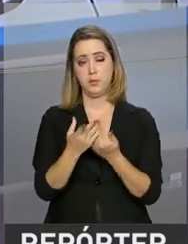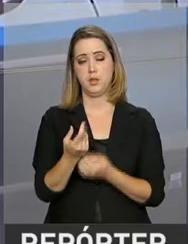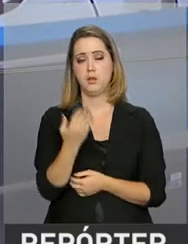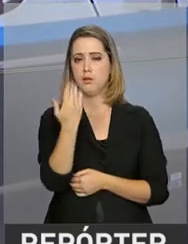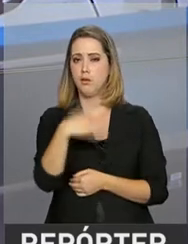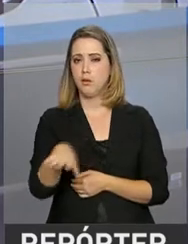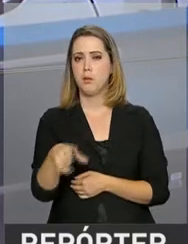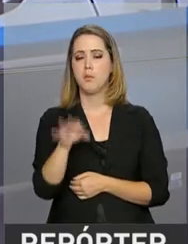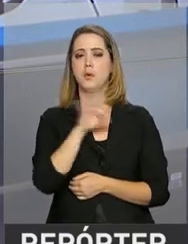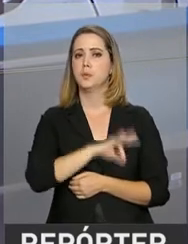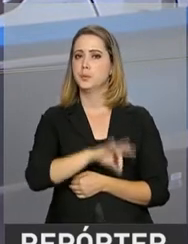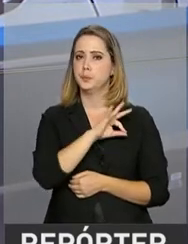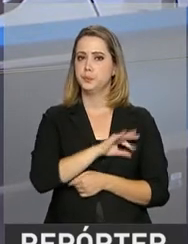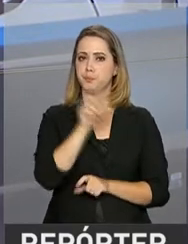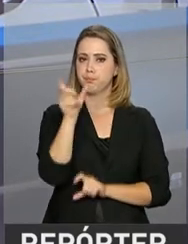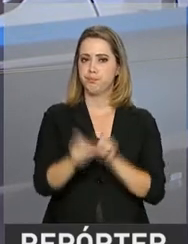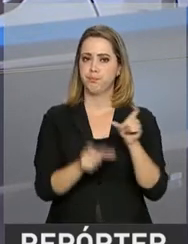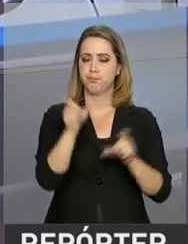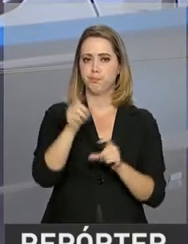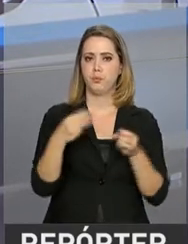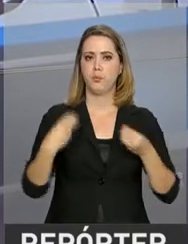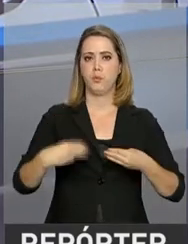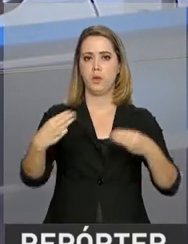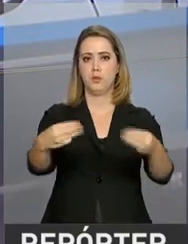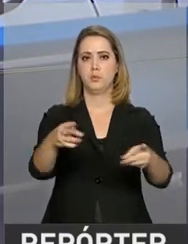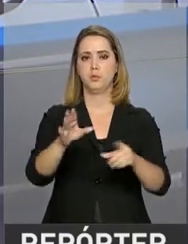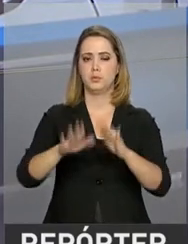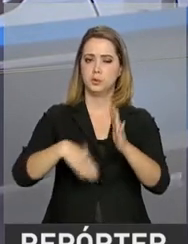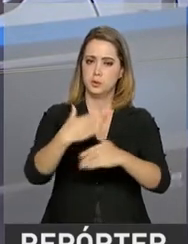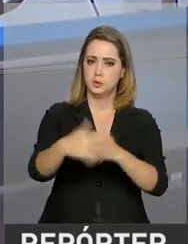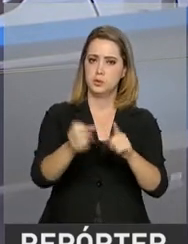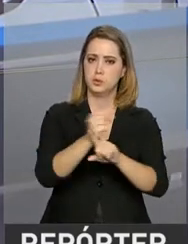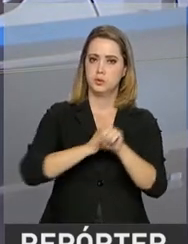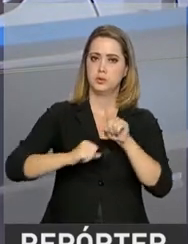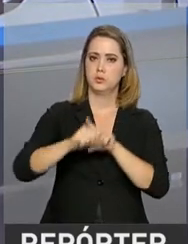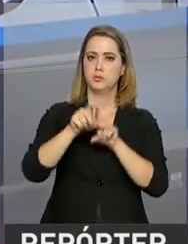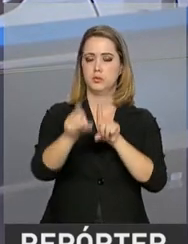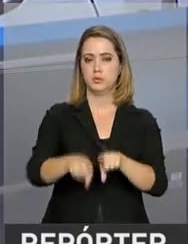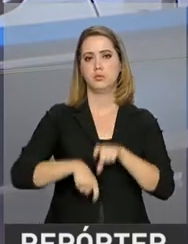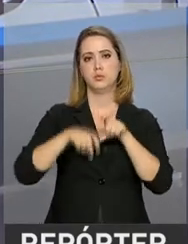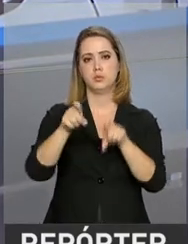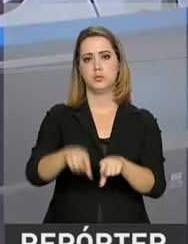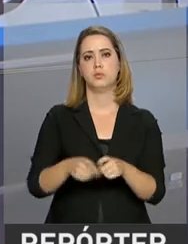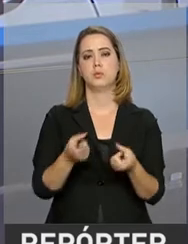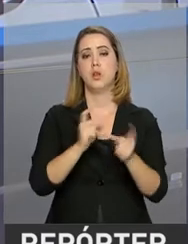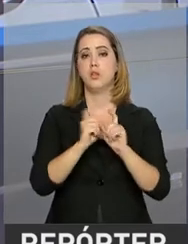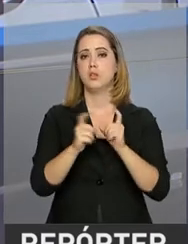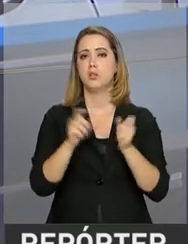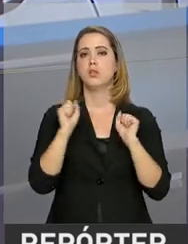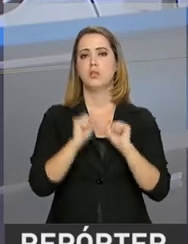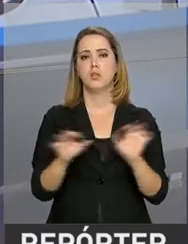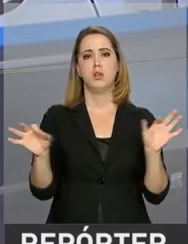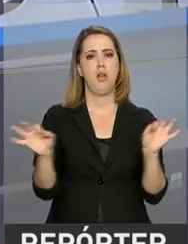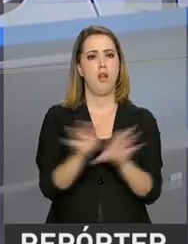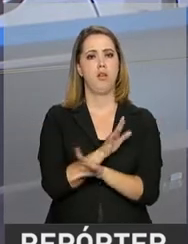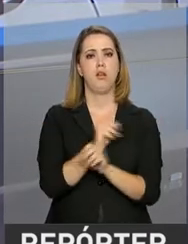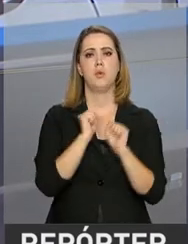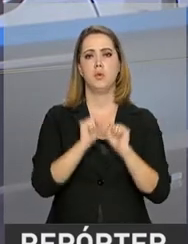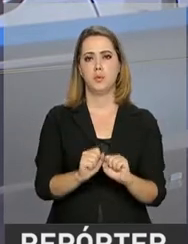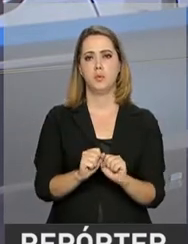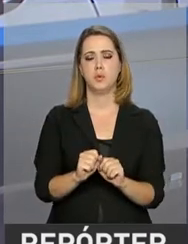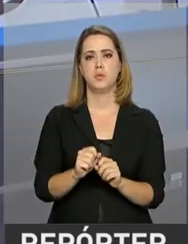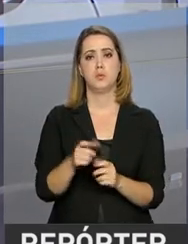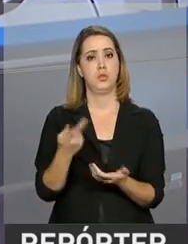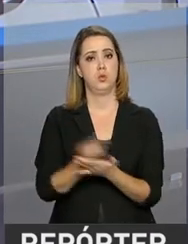social e agrário é responsável pela gestão do cadastro único e quer eliminar a possibilidade de fraude no pagamento